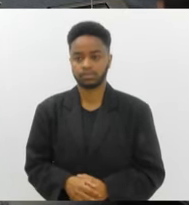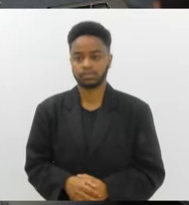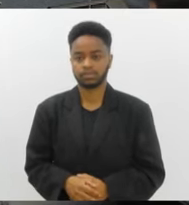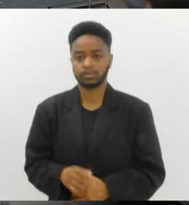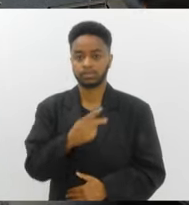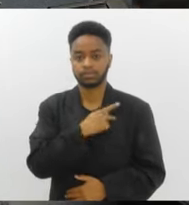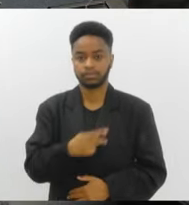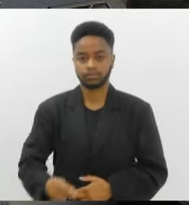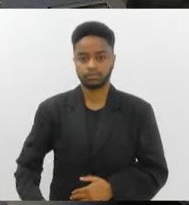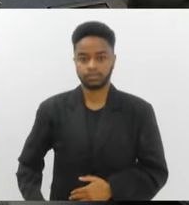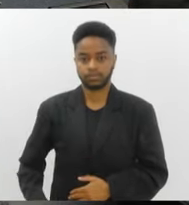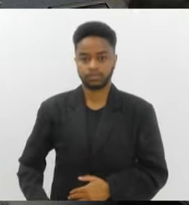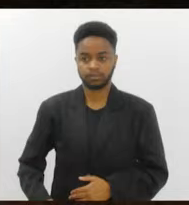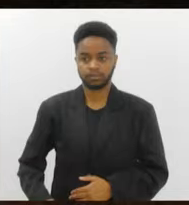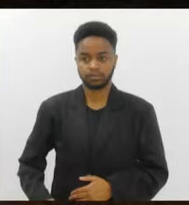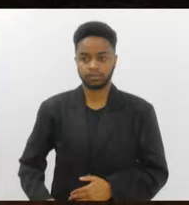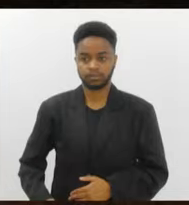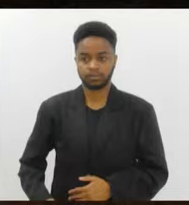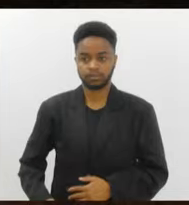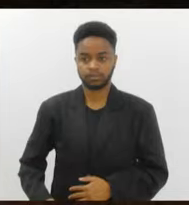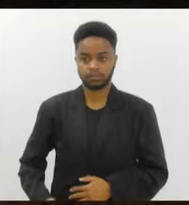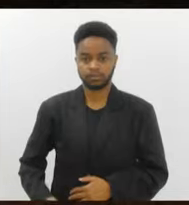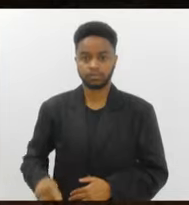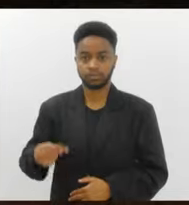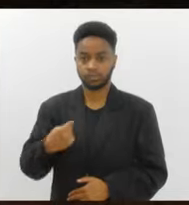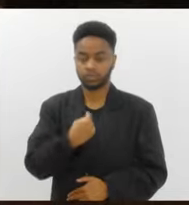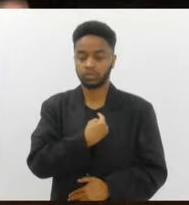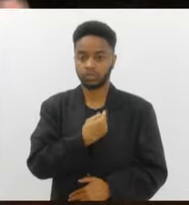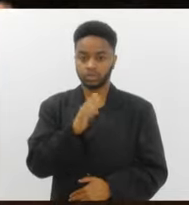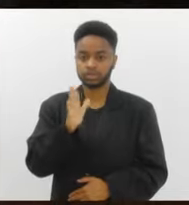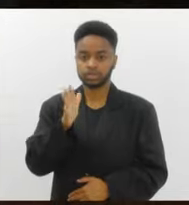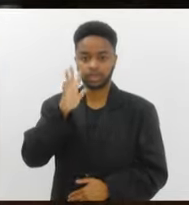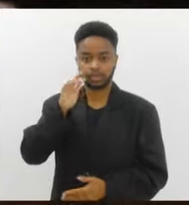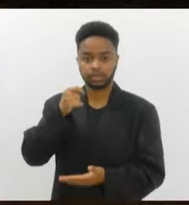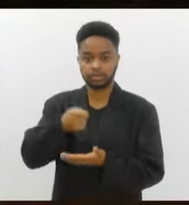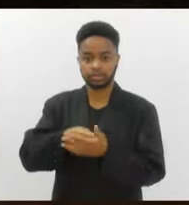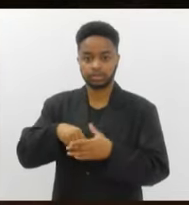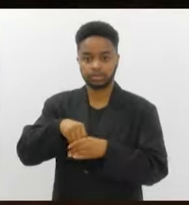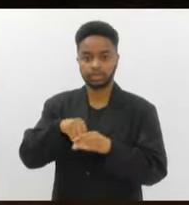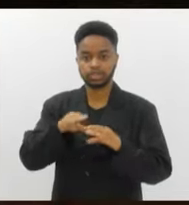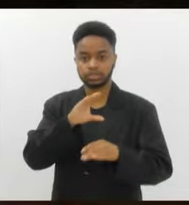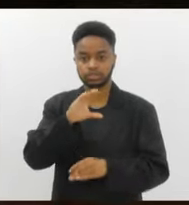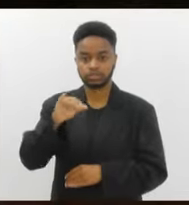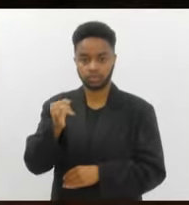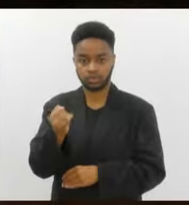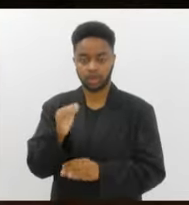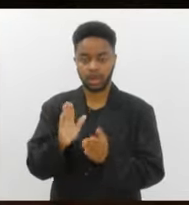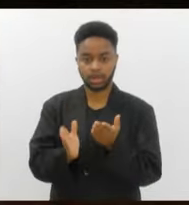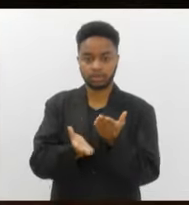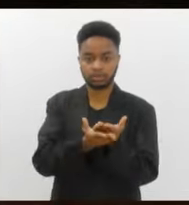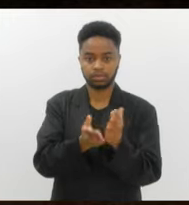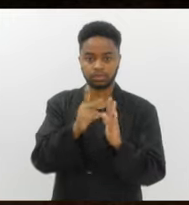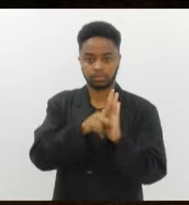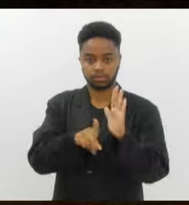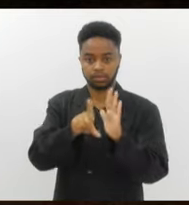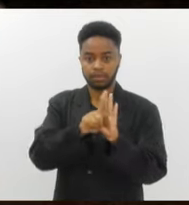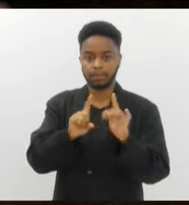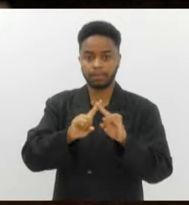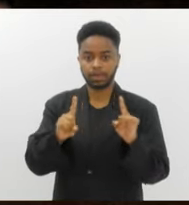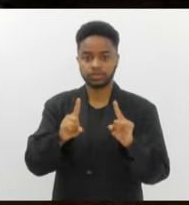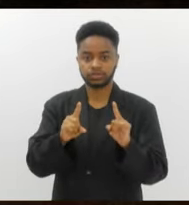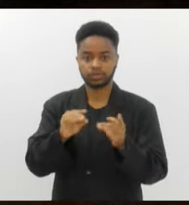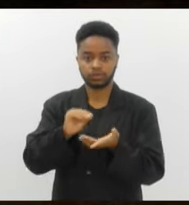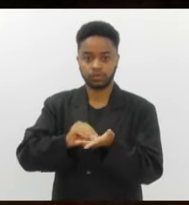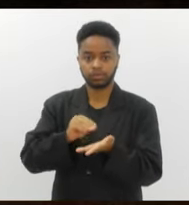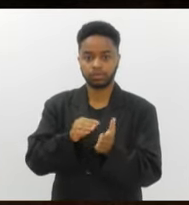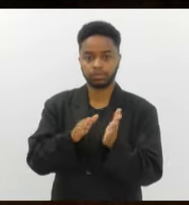Senhor presidente, nós já havíamos deliberado no âmbito da CCJ a anexação desse projeto, mas o parecer não foi publicado